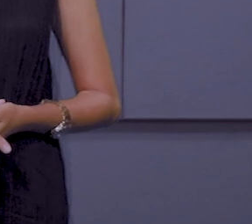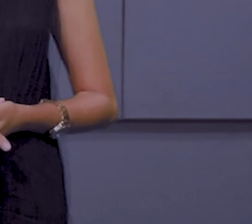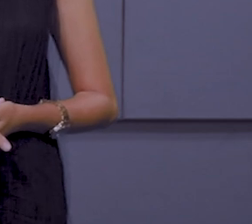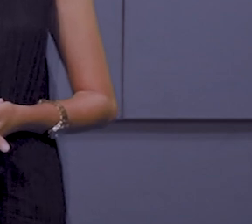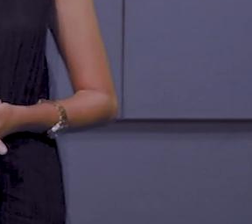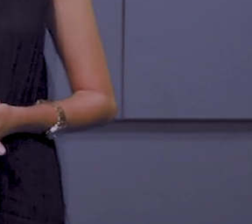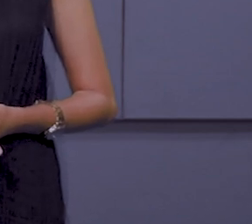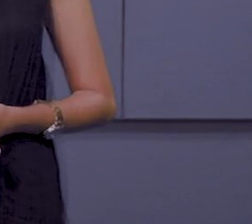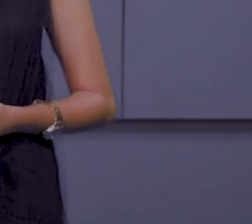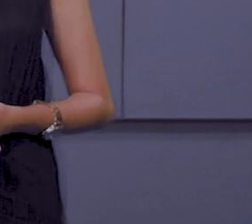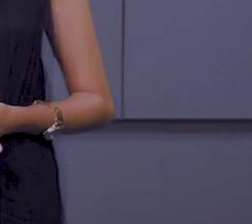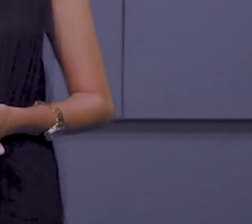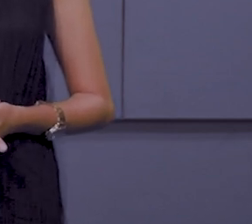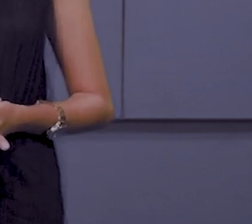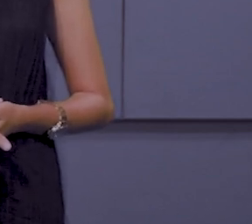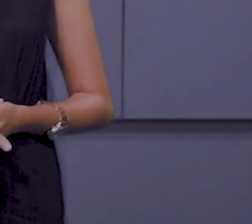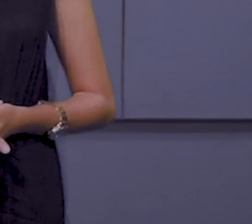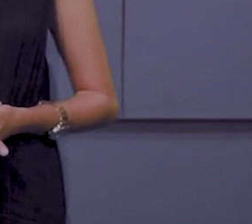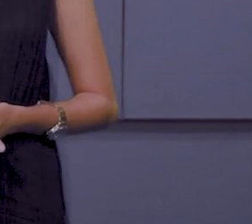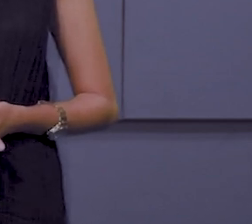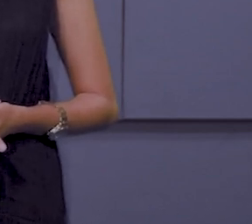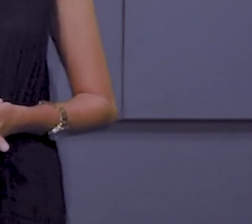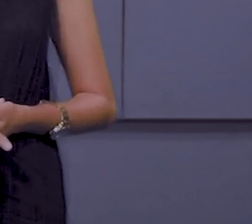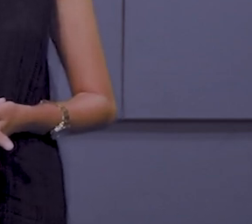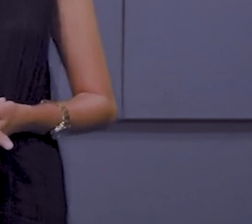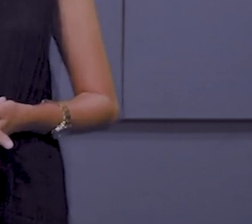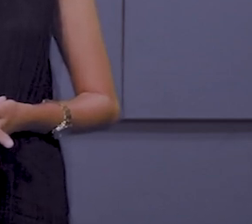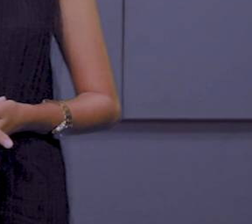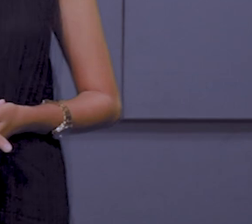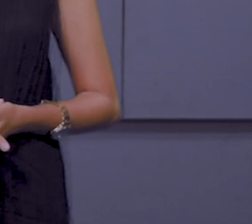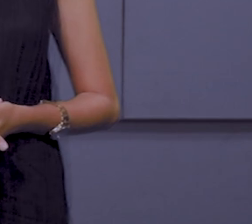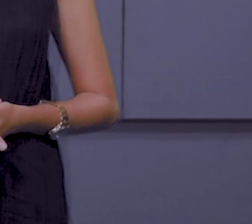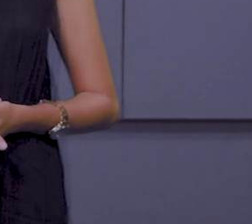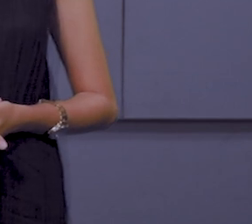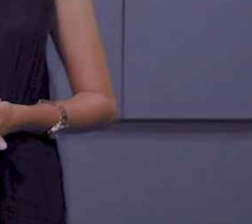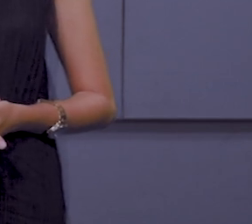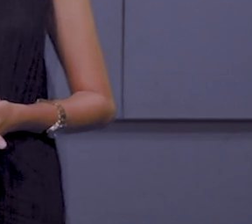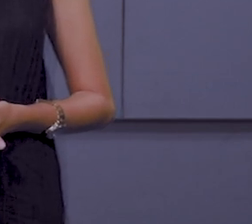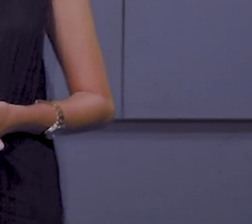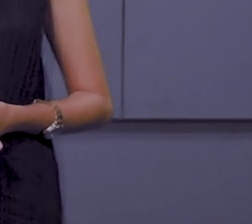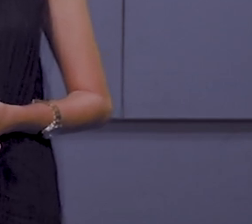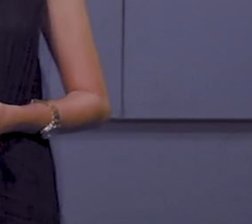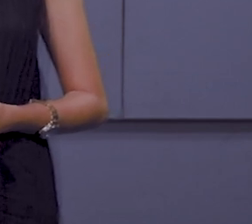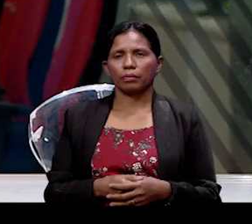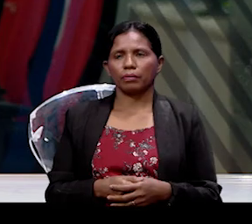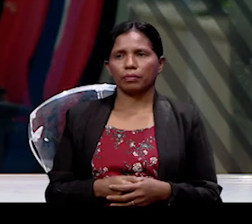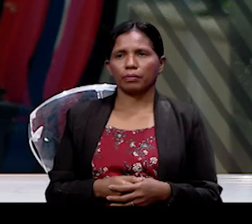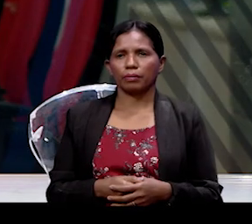Que tá lua subscribe, no hanya botão notificação, atunone e tabo sira la bela com informação bom usi ami.